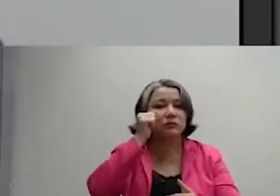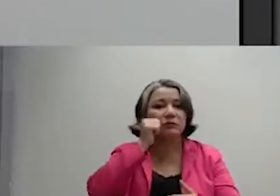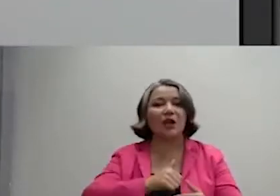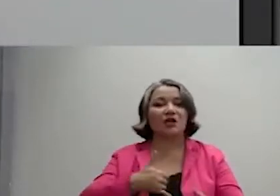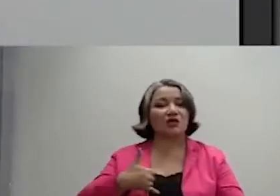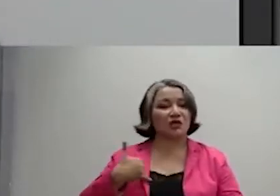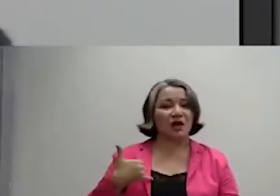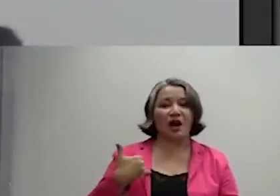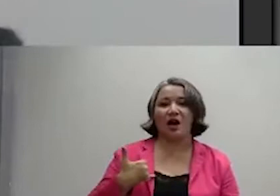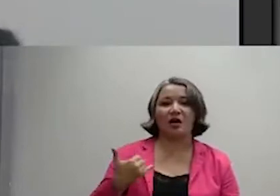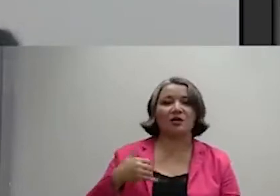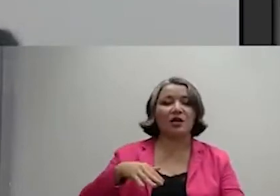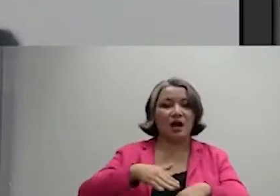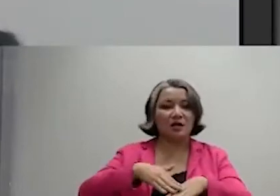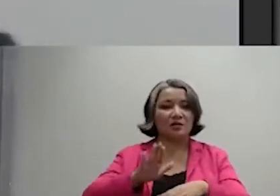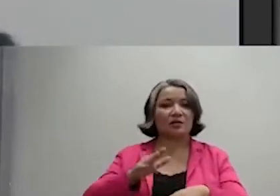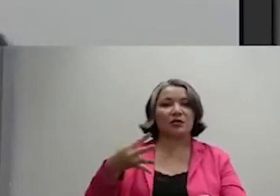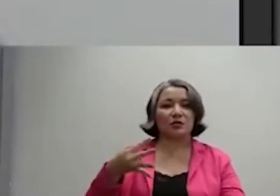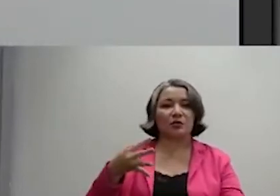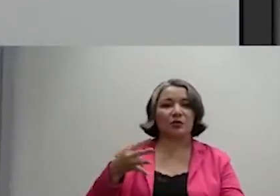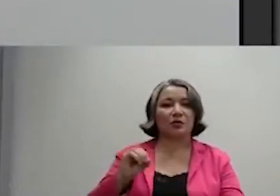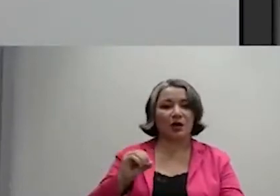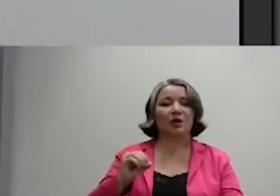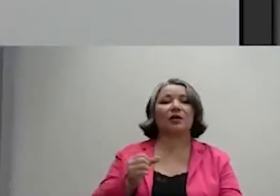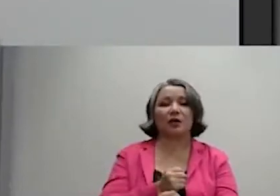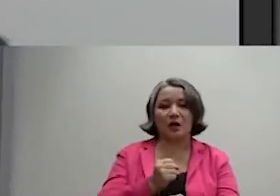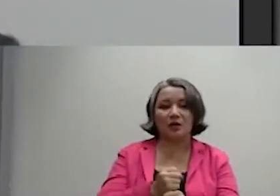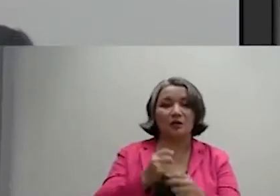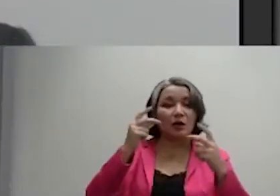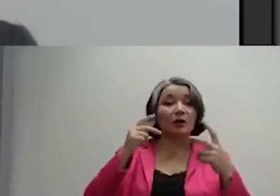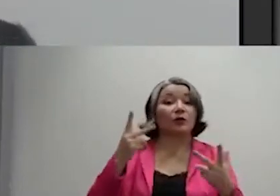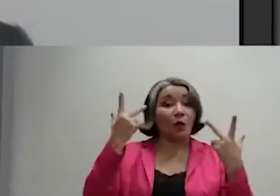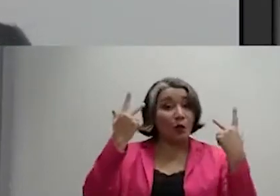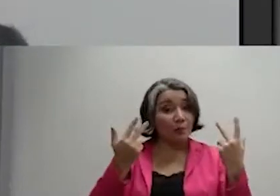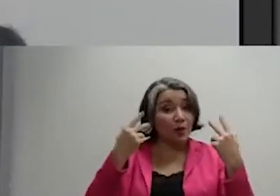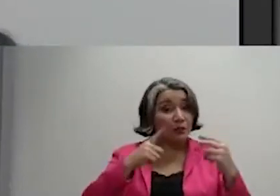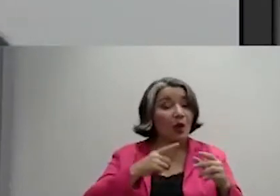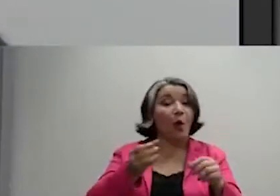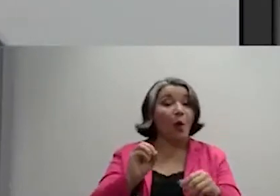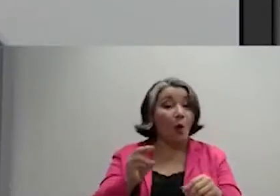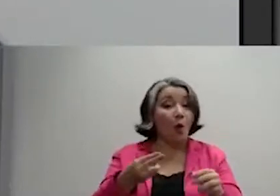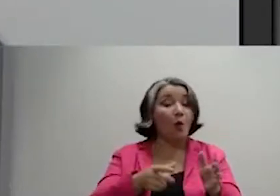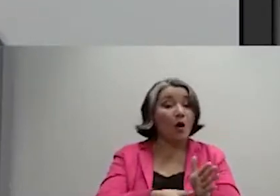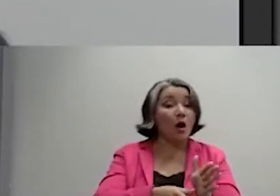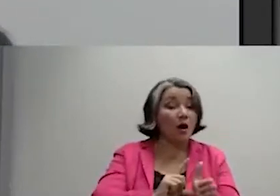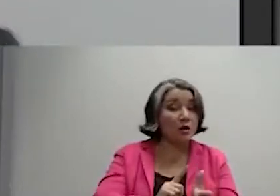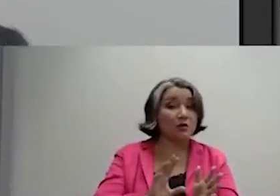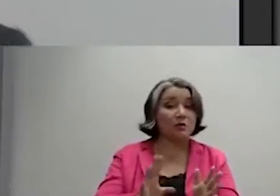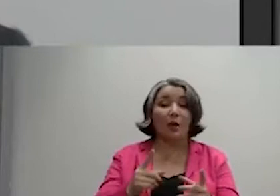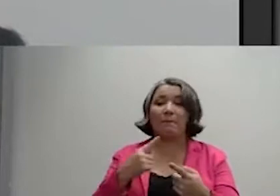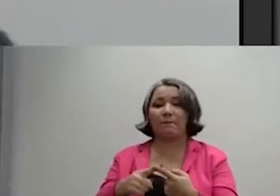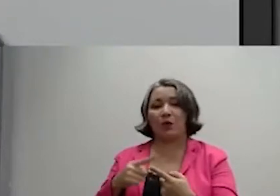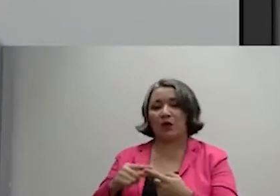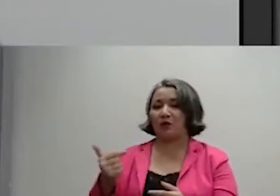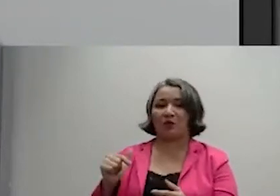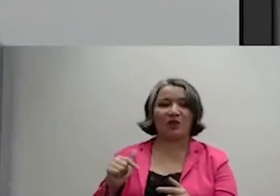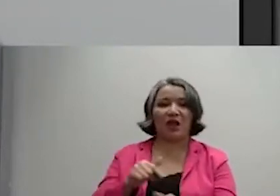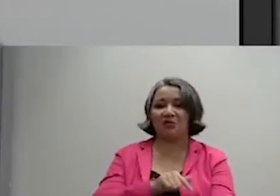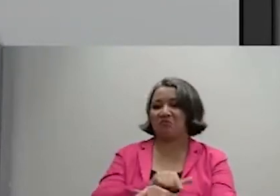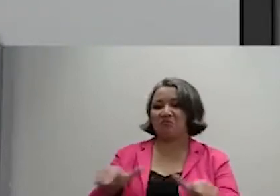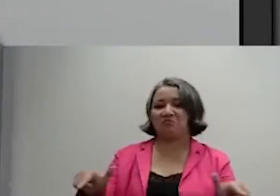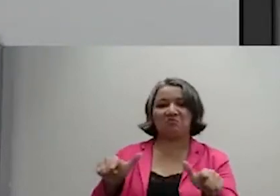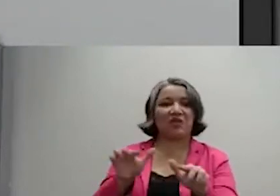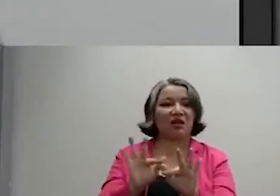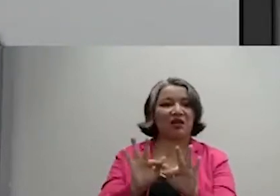geralmente acima dos 40 anos é mais comum mas pode acontecer antes disso também então não é porque não tem ninguém na família